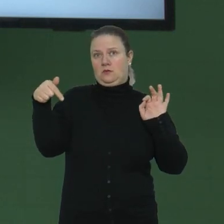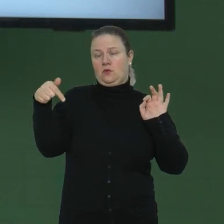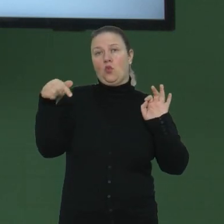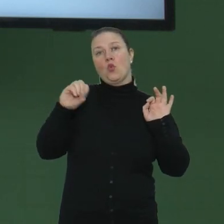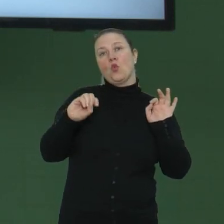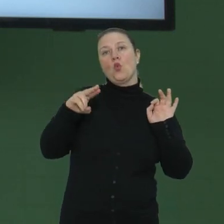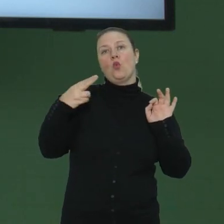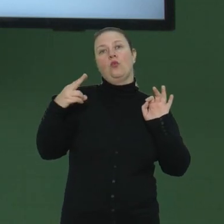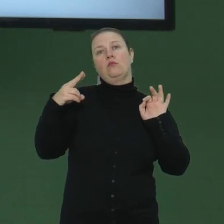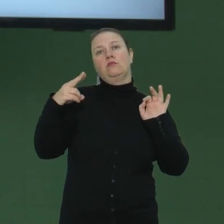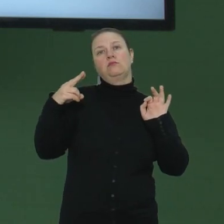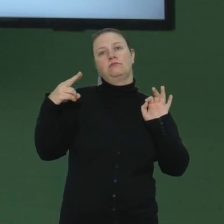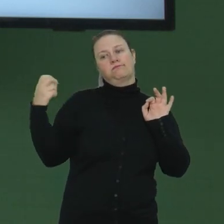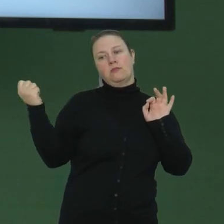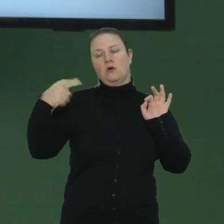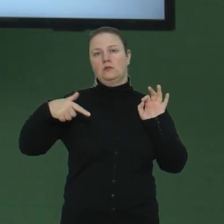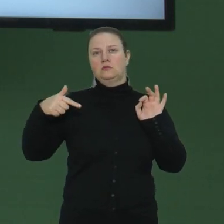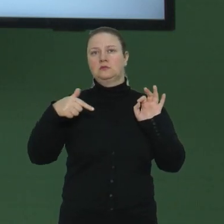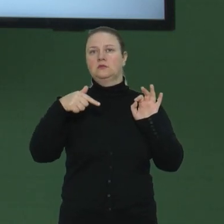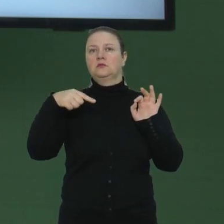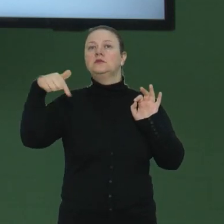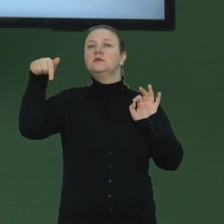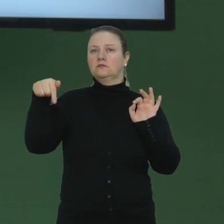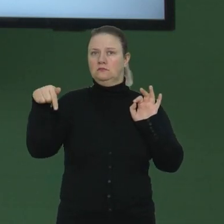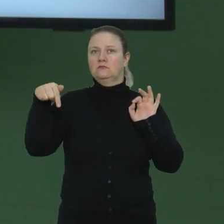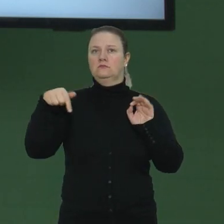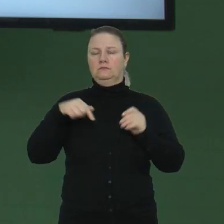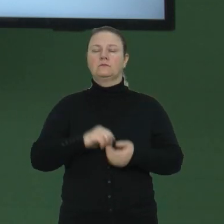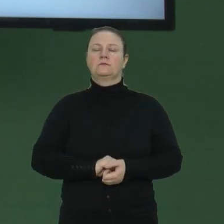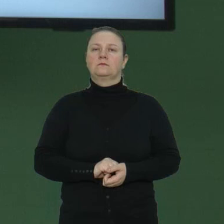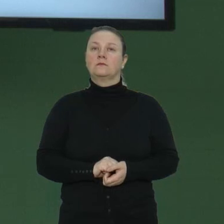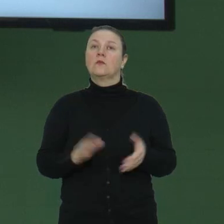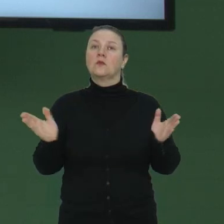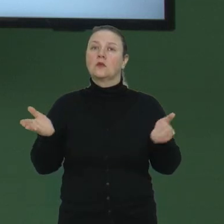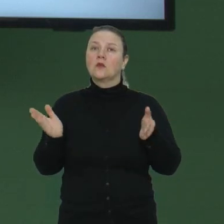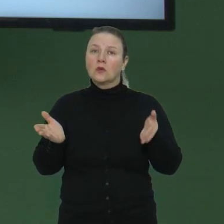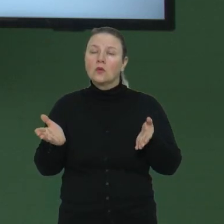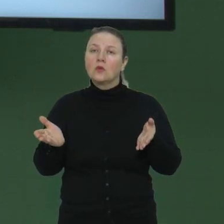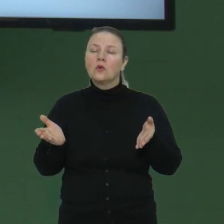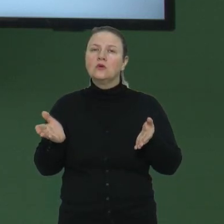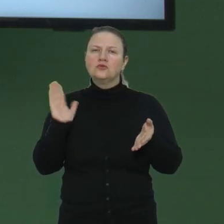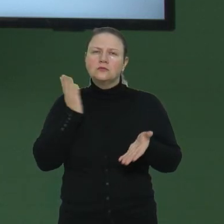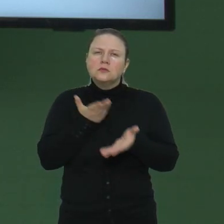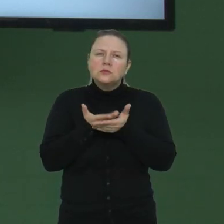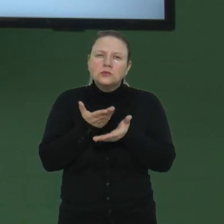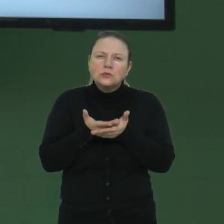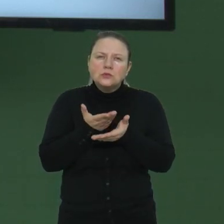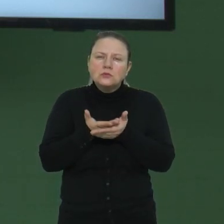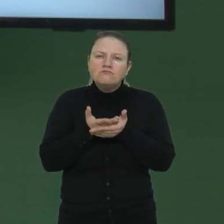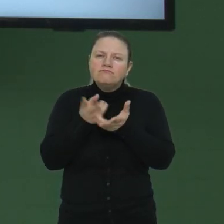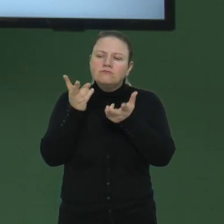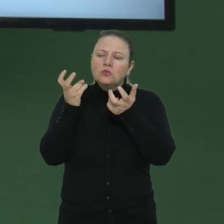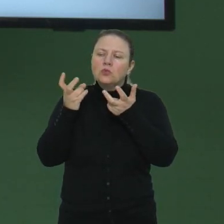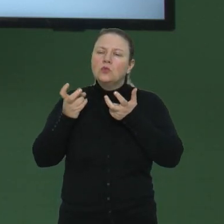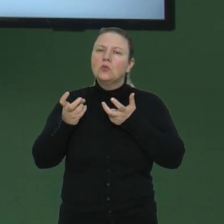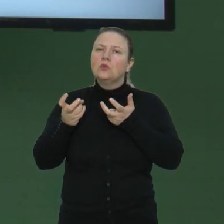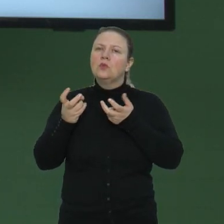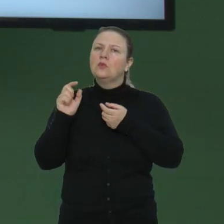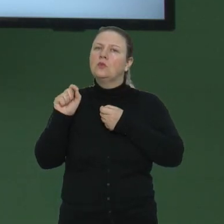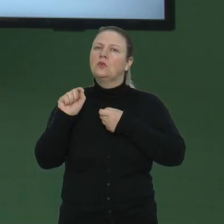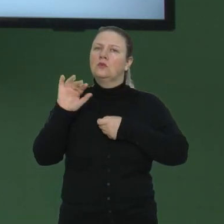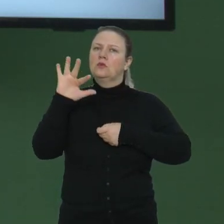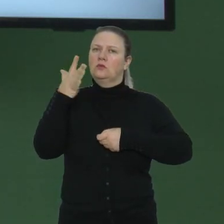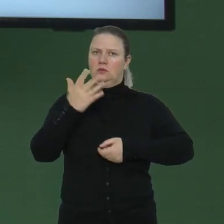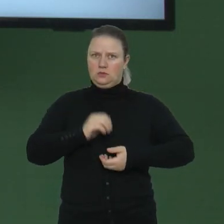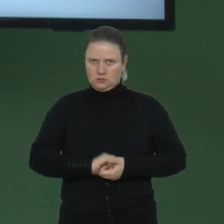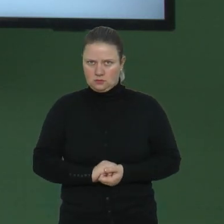que o 7, ok? Então, aqui, lá em relação à propriedade que vocês estudaram, que a gente verificou hoje, o que acontece?